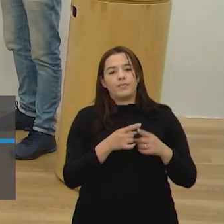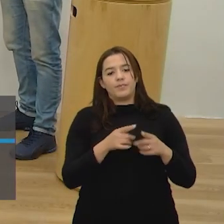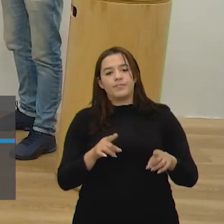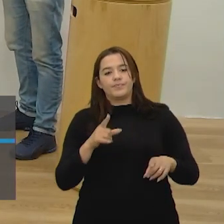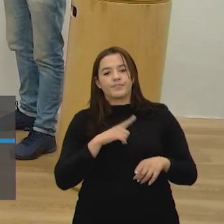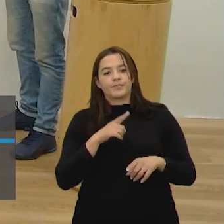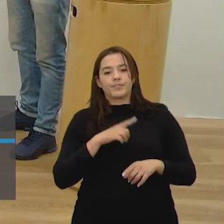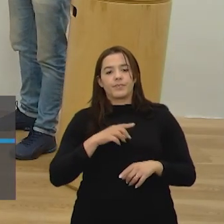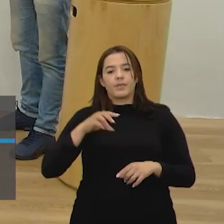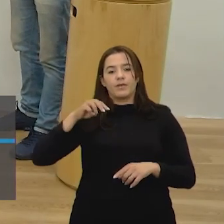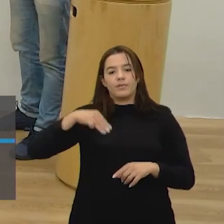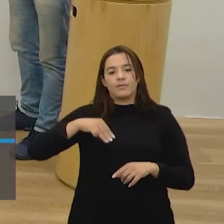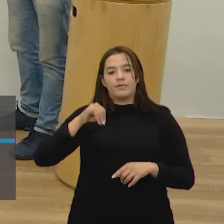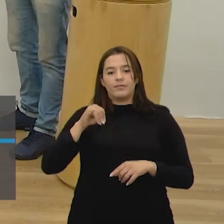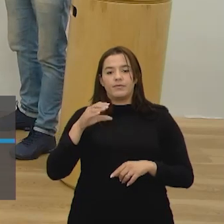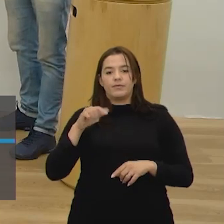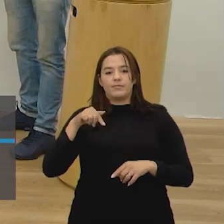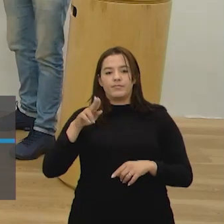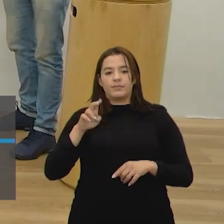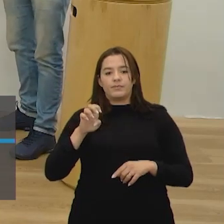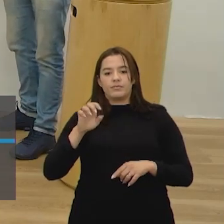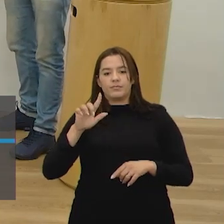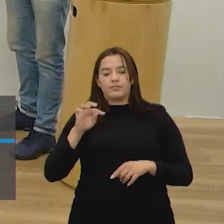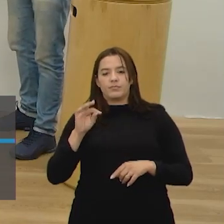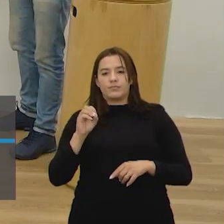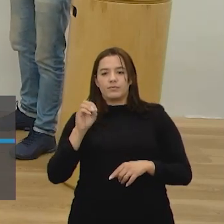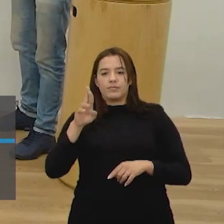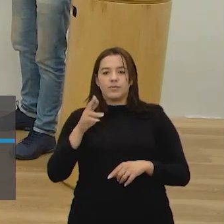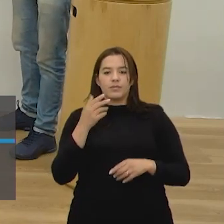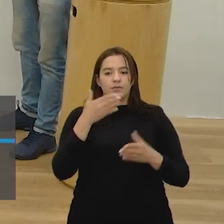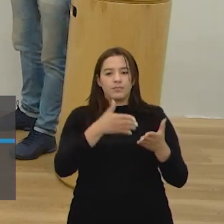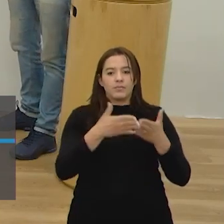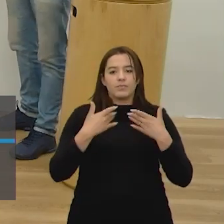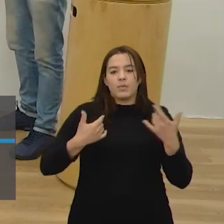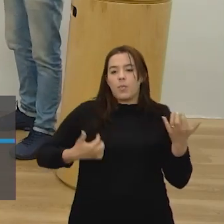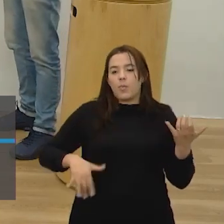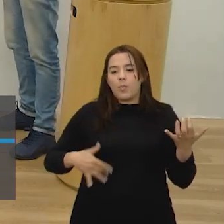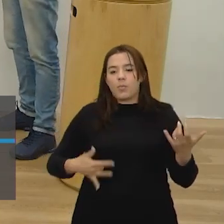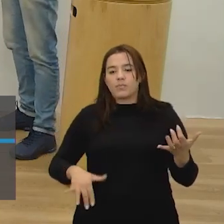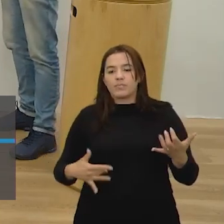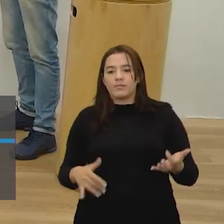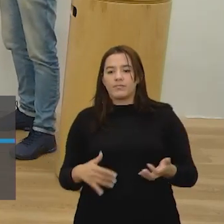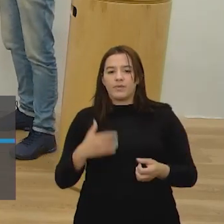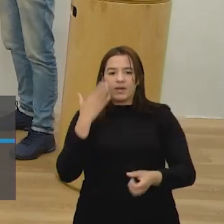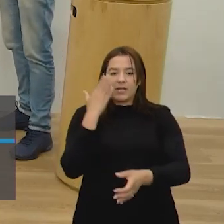chileno, Victor Jara. Isso, e pedir para ele tocar violão. É um negócio assim...